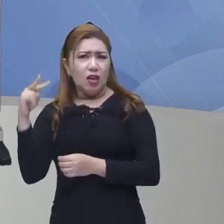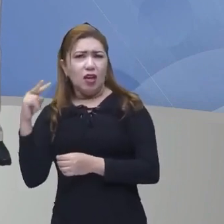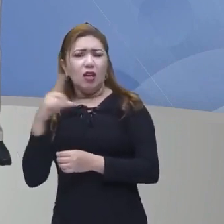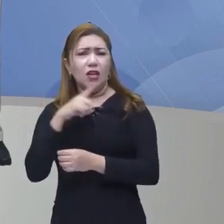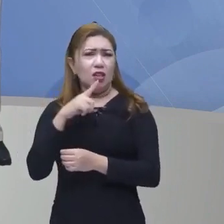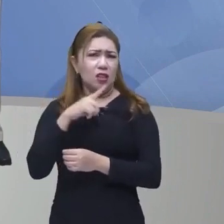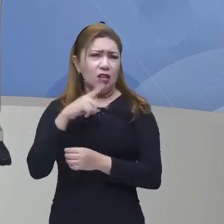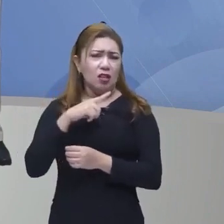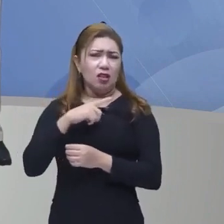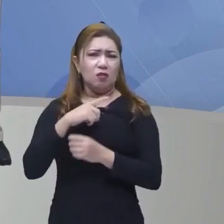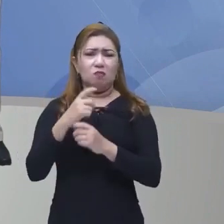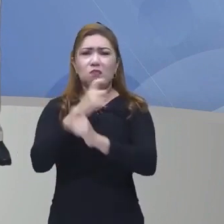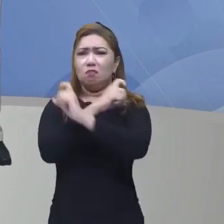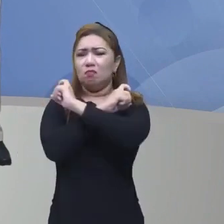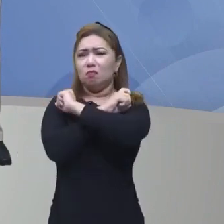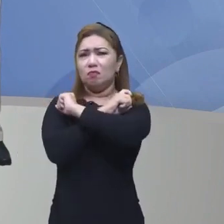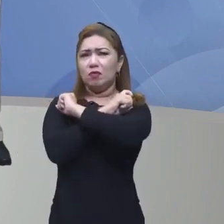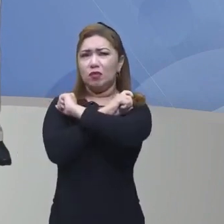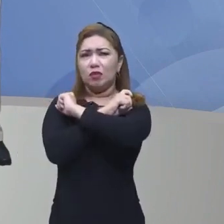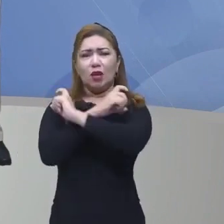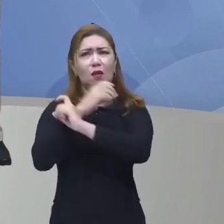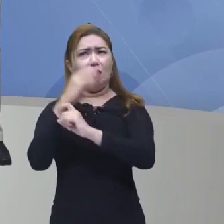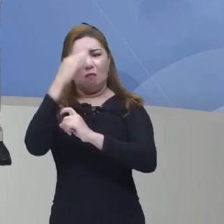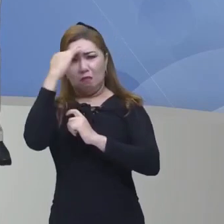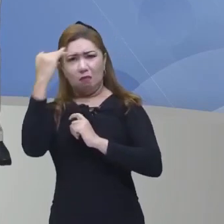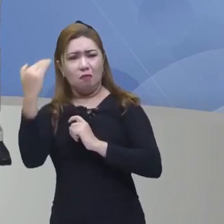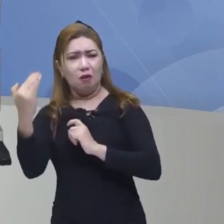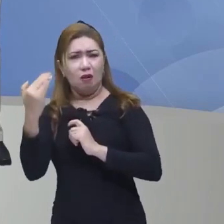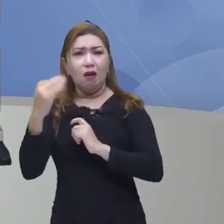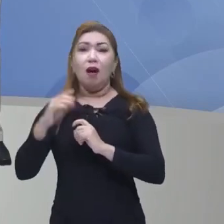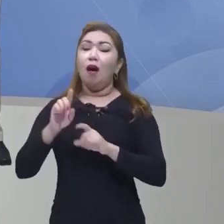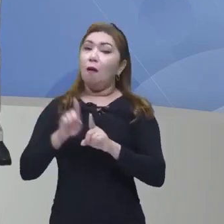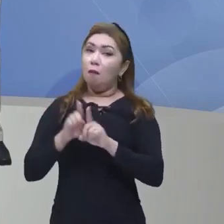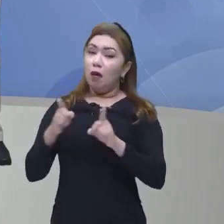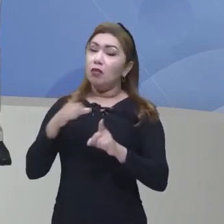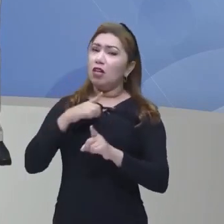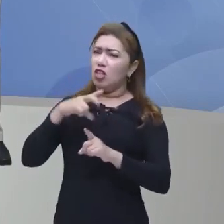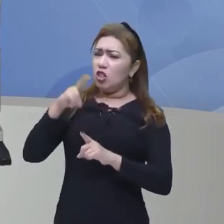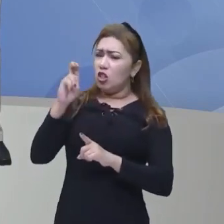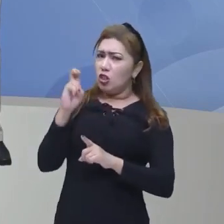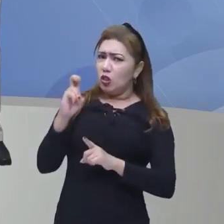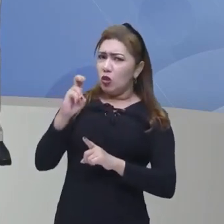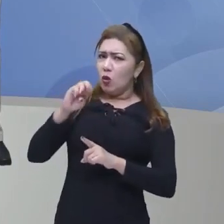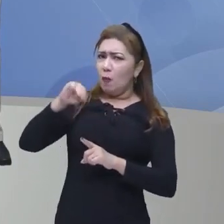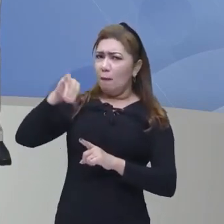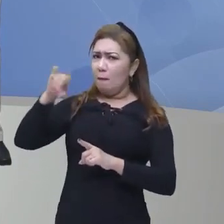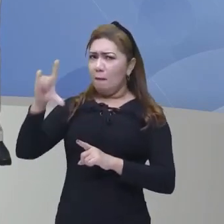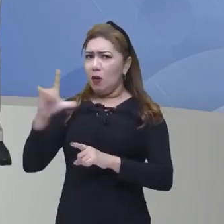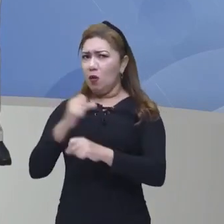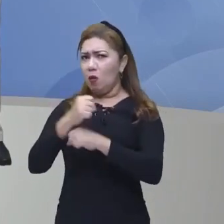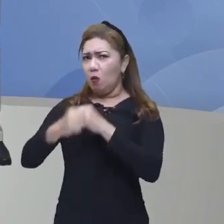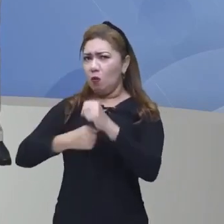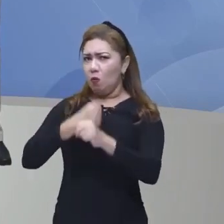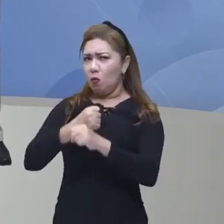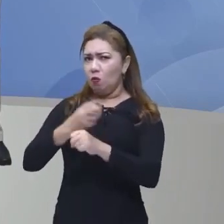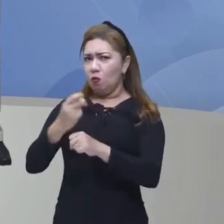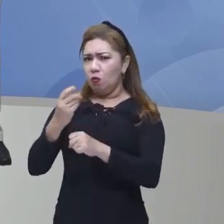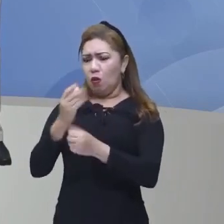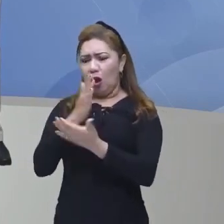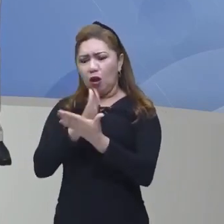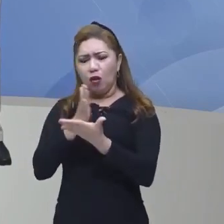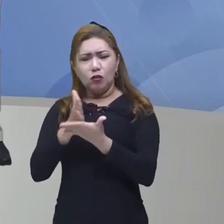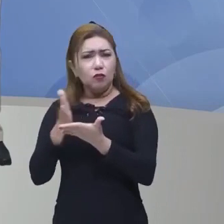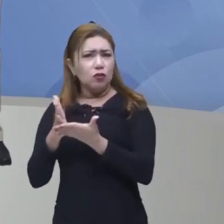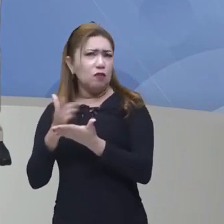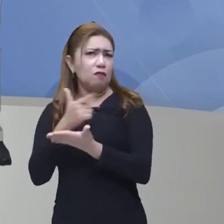mas o que nós temos de registro é que foi 5 mil anos antes de Cristo, aproximadamente, que os babilônios dividiram o dia em 24 horas. Os